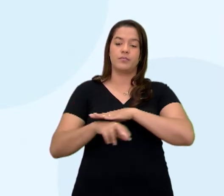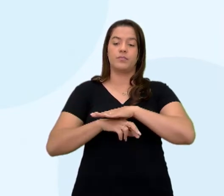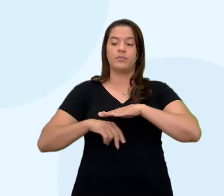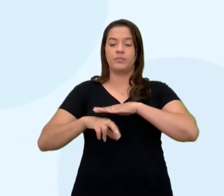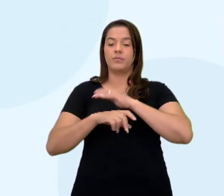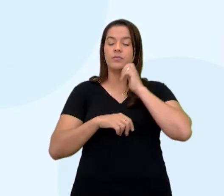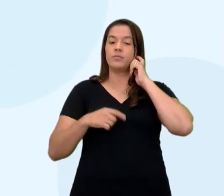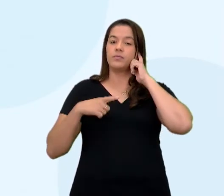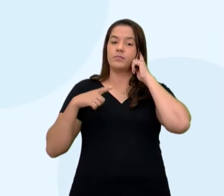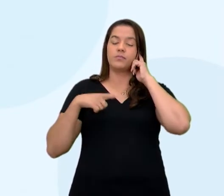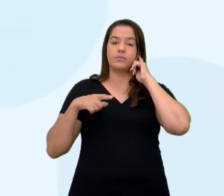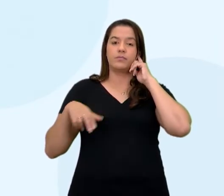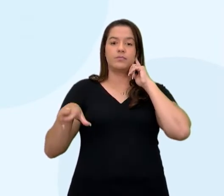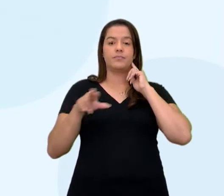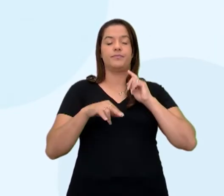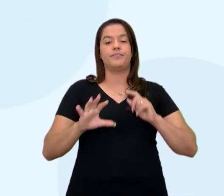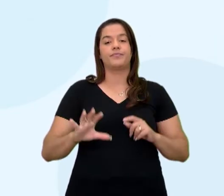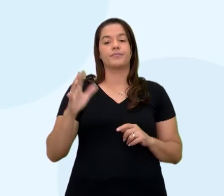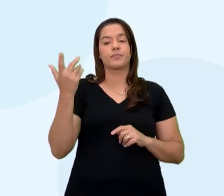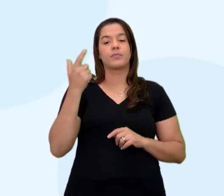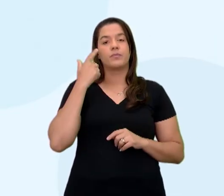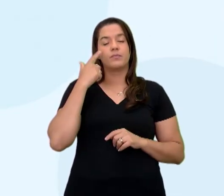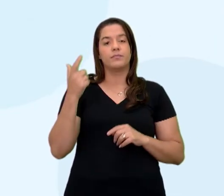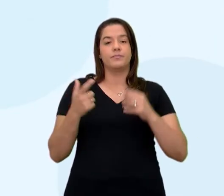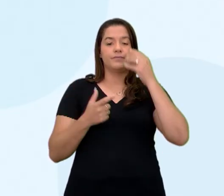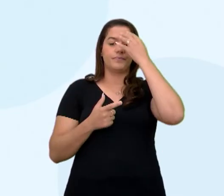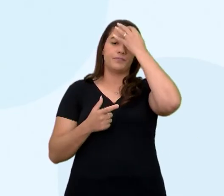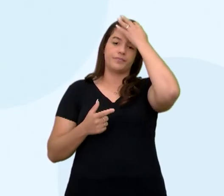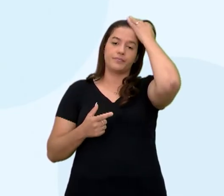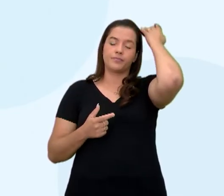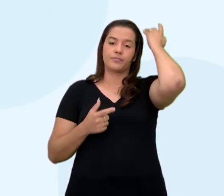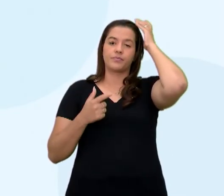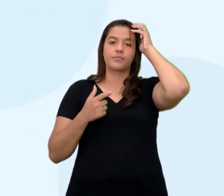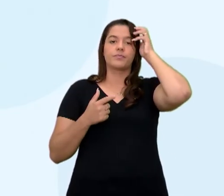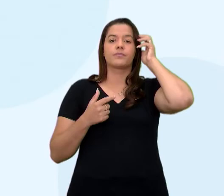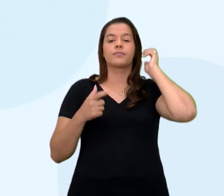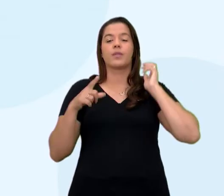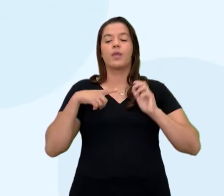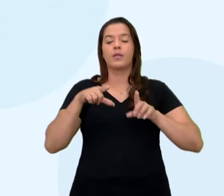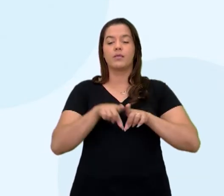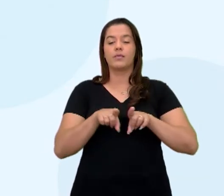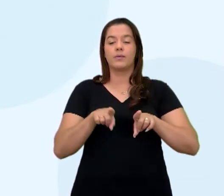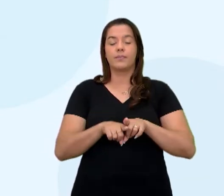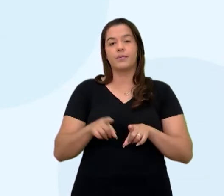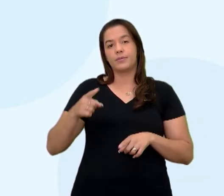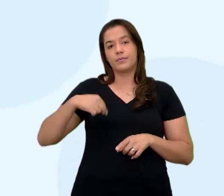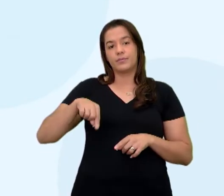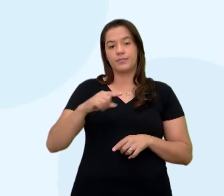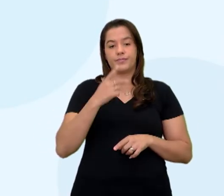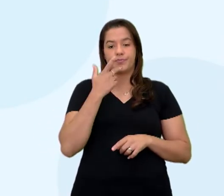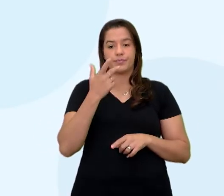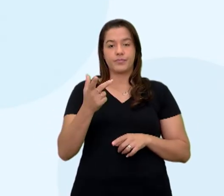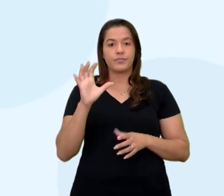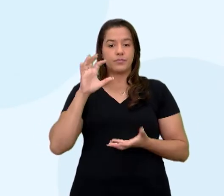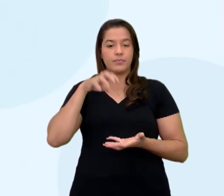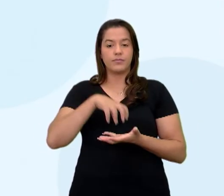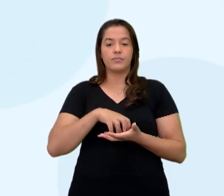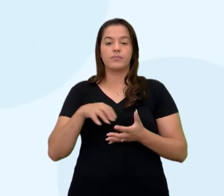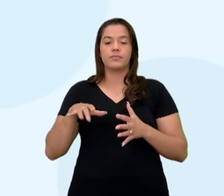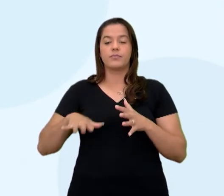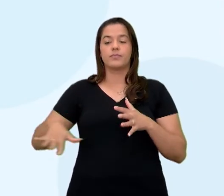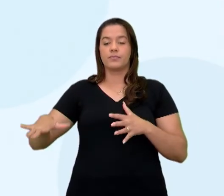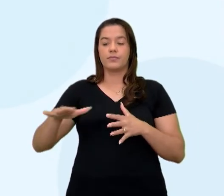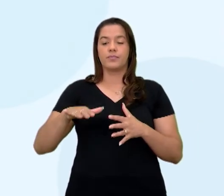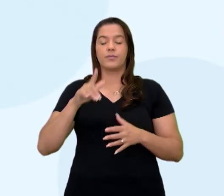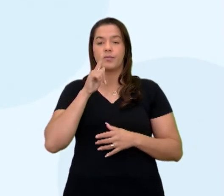crista média oceânica, né? Então a dorsal mesoatlântica, até interessante chamar de mesoatlântica porque está aí no Oceano Atlântico,